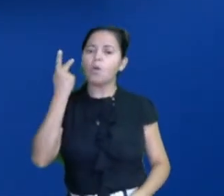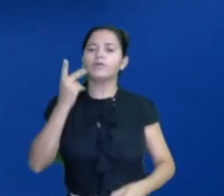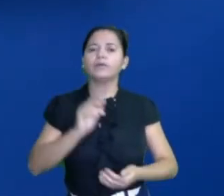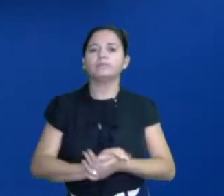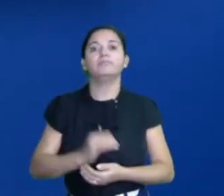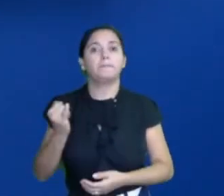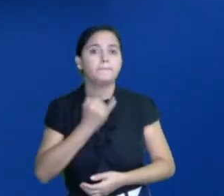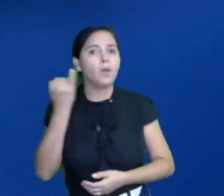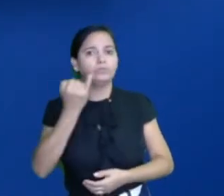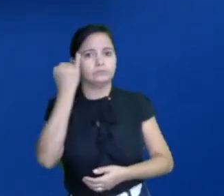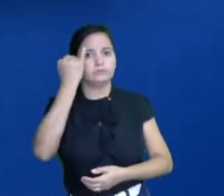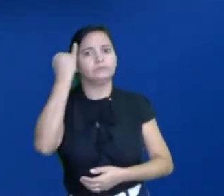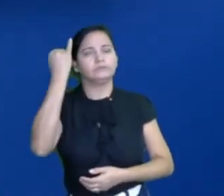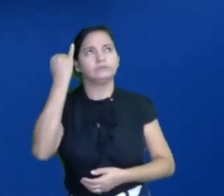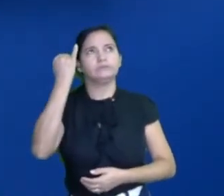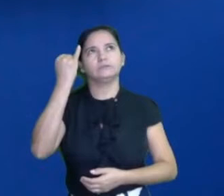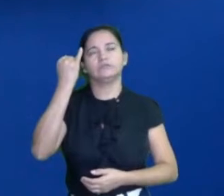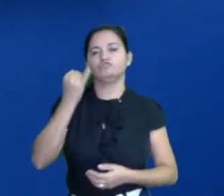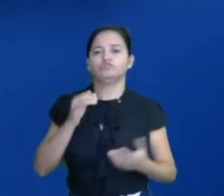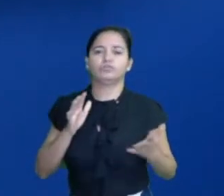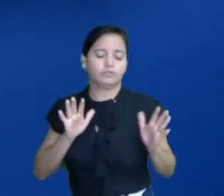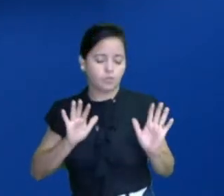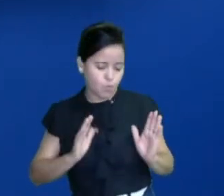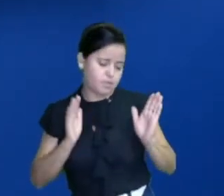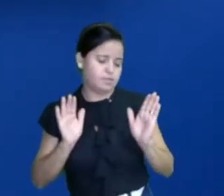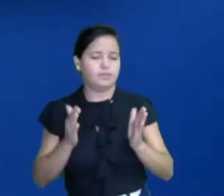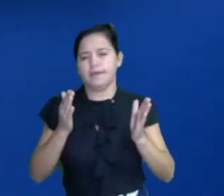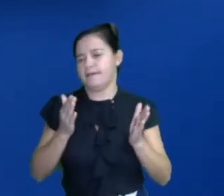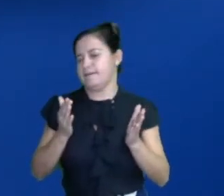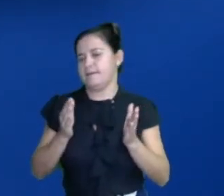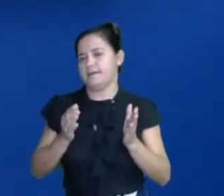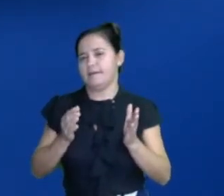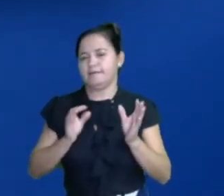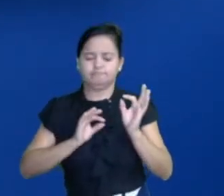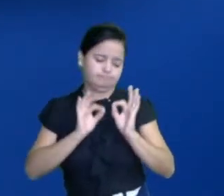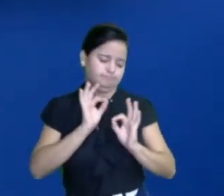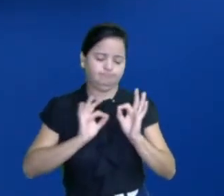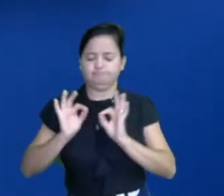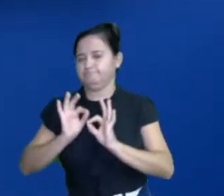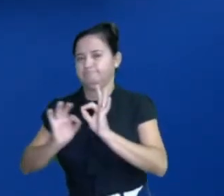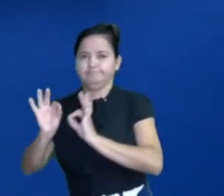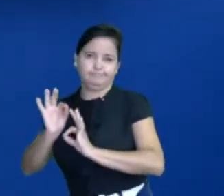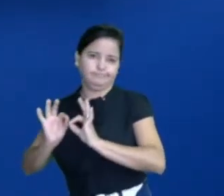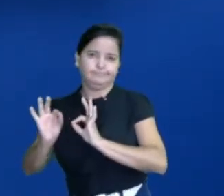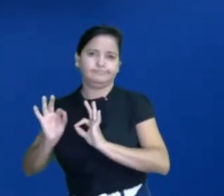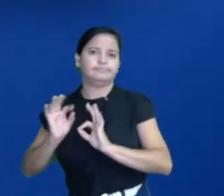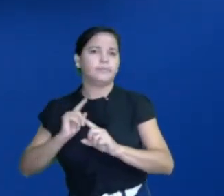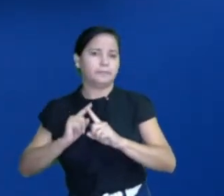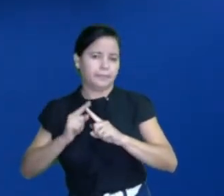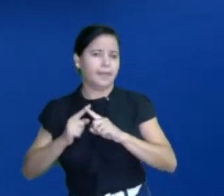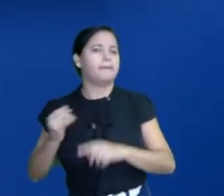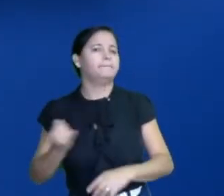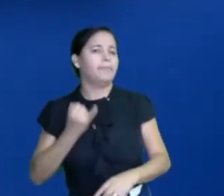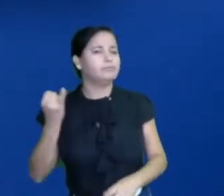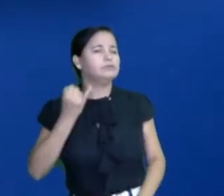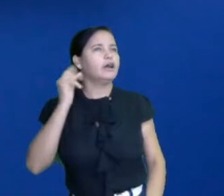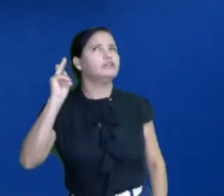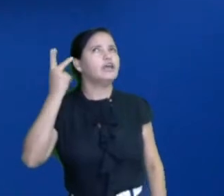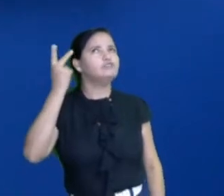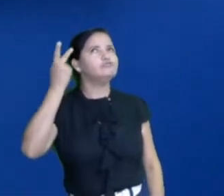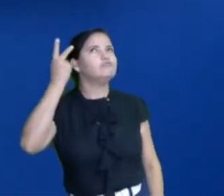É importante que a gente zele por cada cantinho dela, porque zela a nossa história